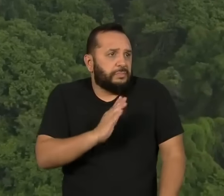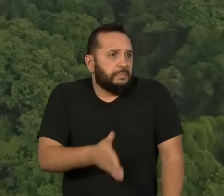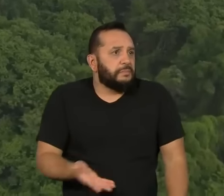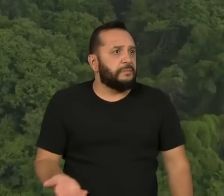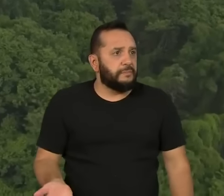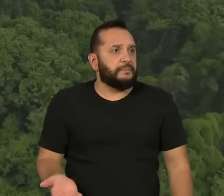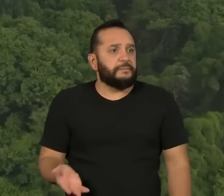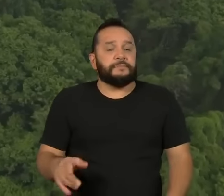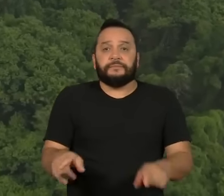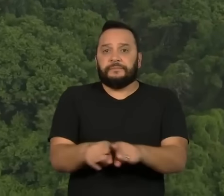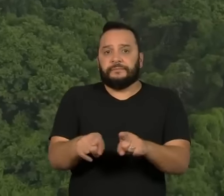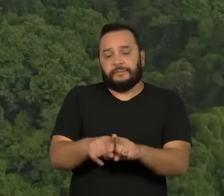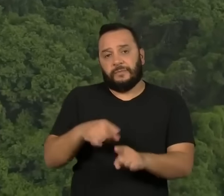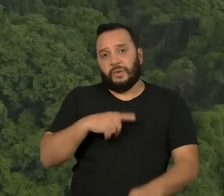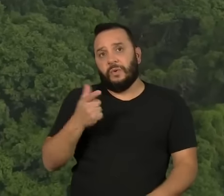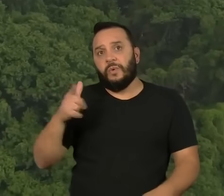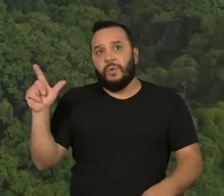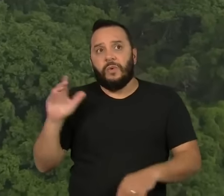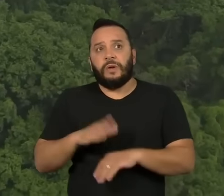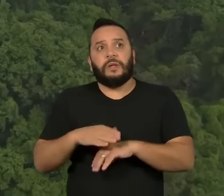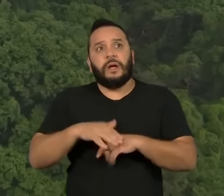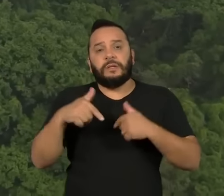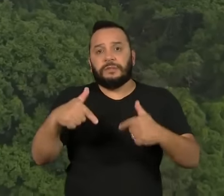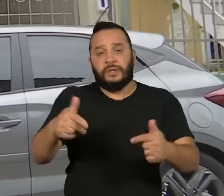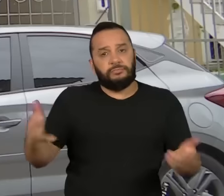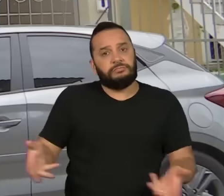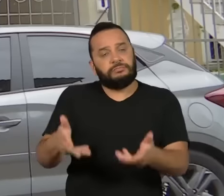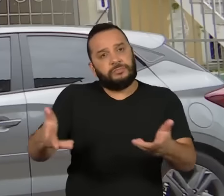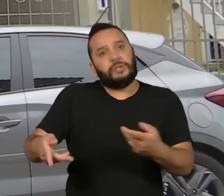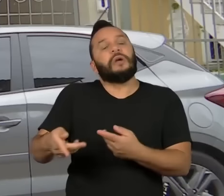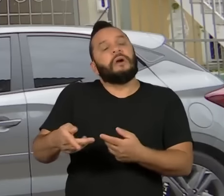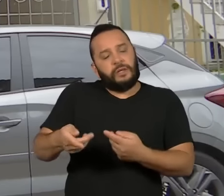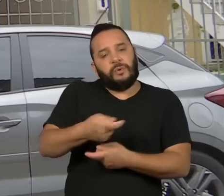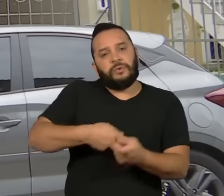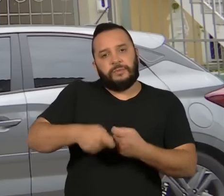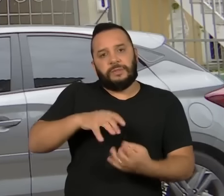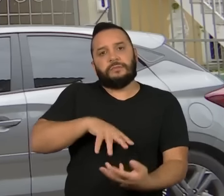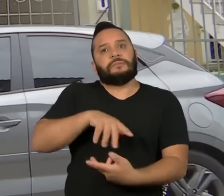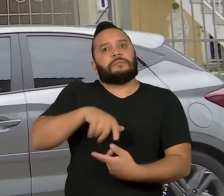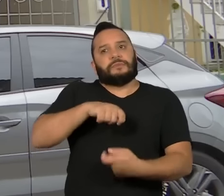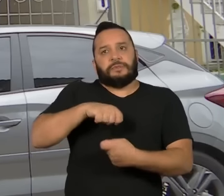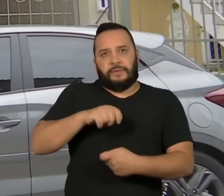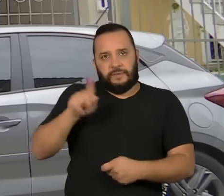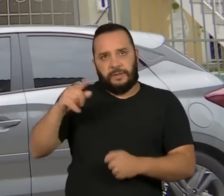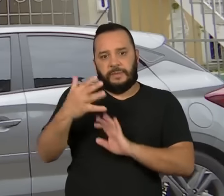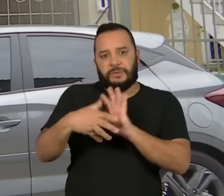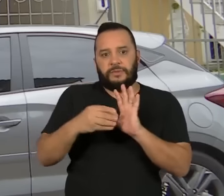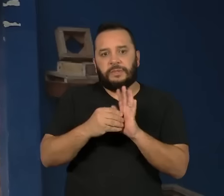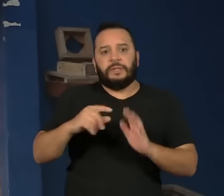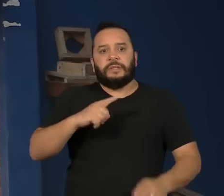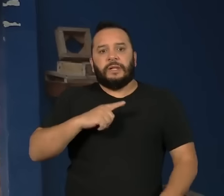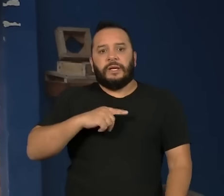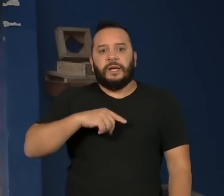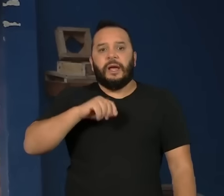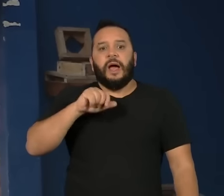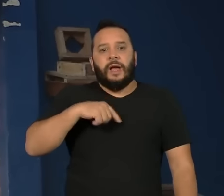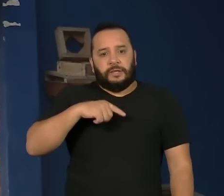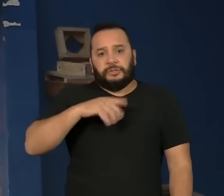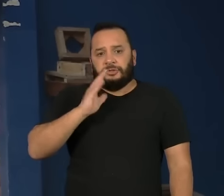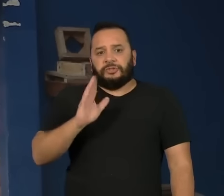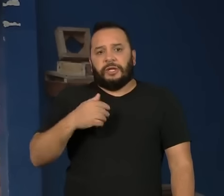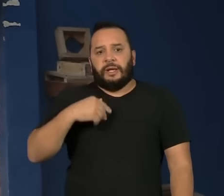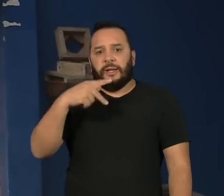Outra iniciativa que estimula a bioeconomia na Amazônia é o Instituto Peabiru, que há 26 anos atua no